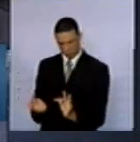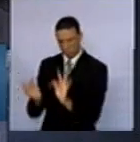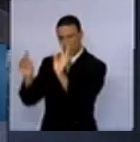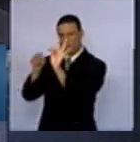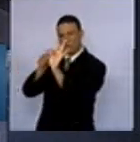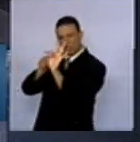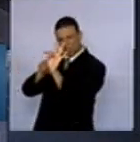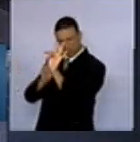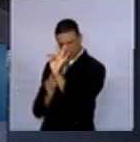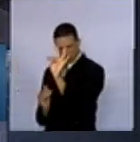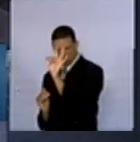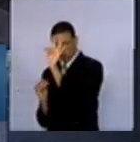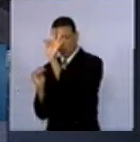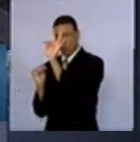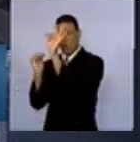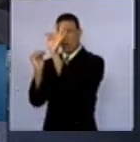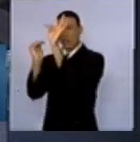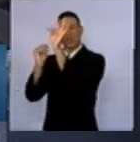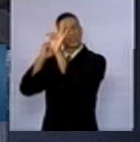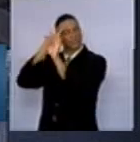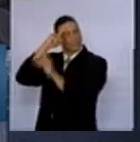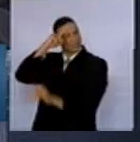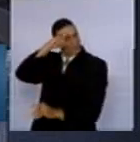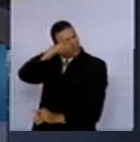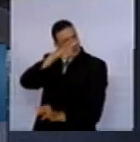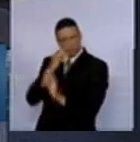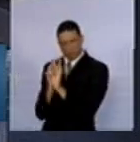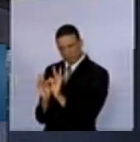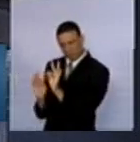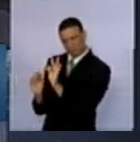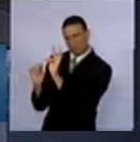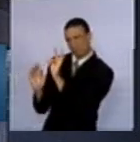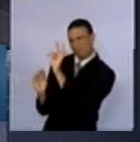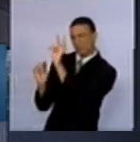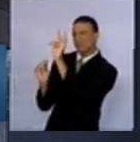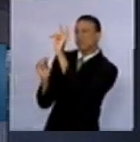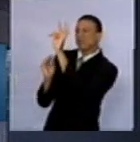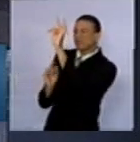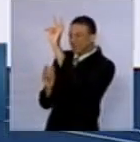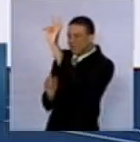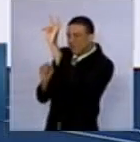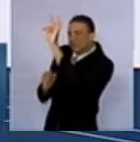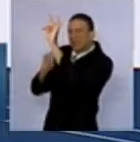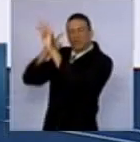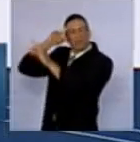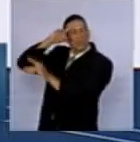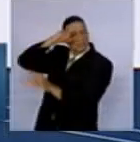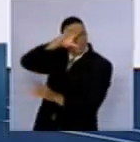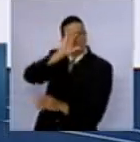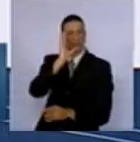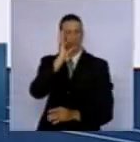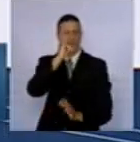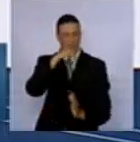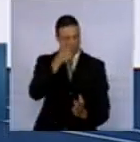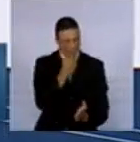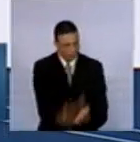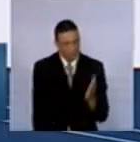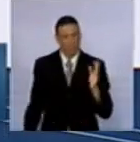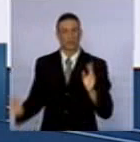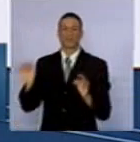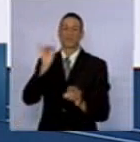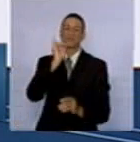para ler acompanhar a tecnologia geralmente corremos atrás dos eventos tecnológicos mas com a demora Com certeza